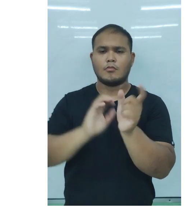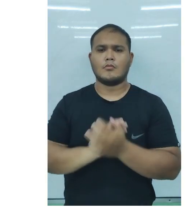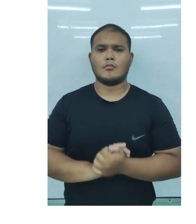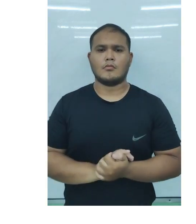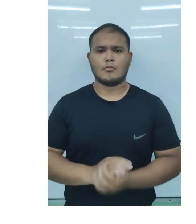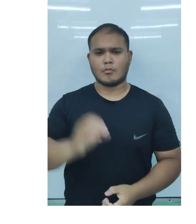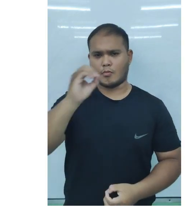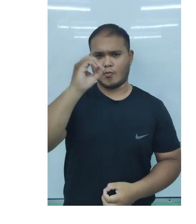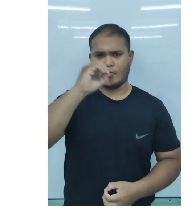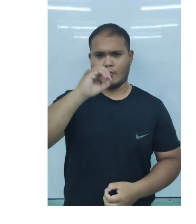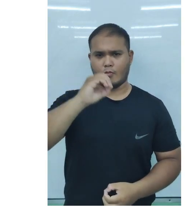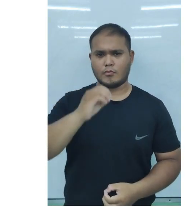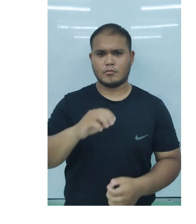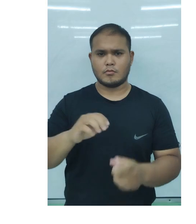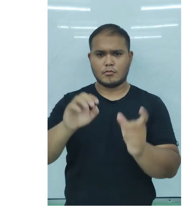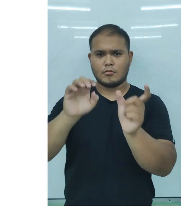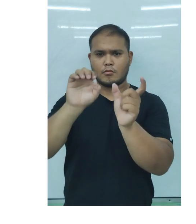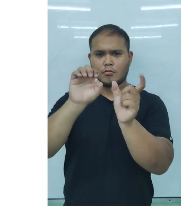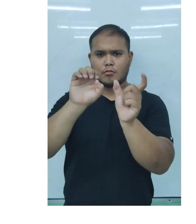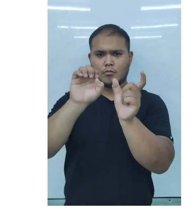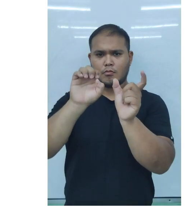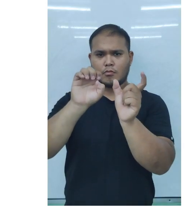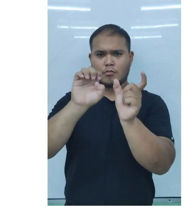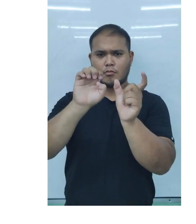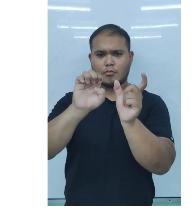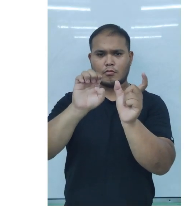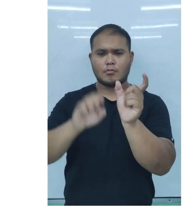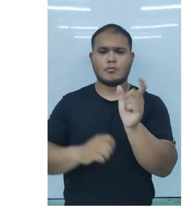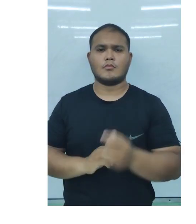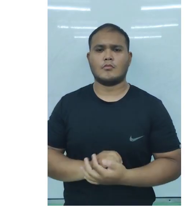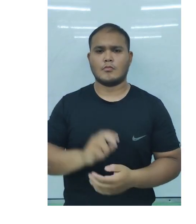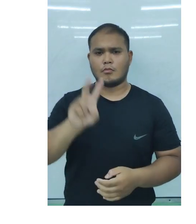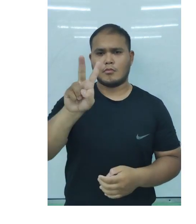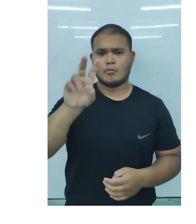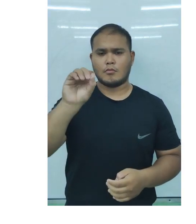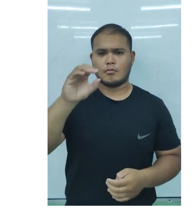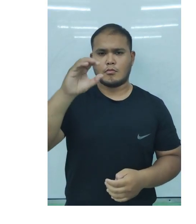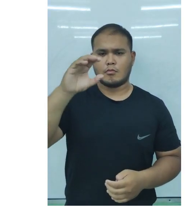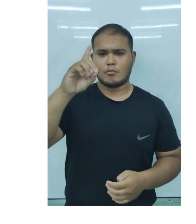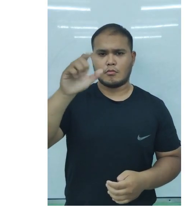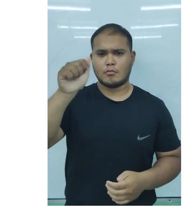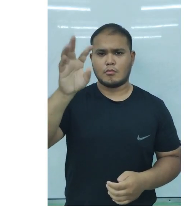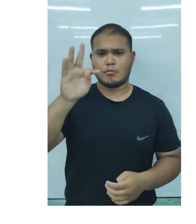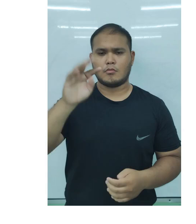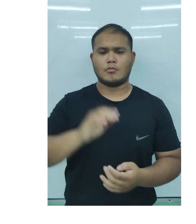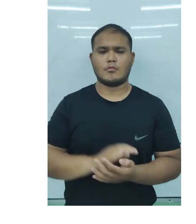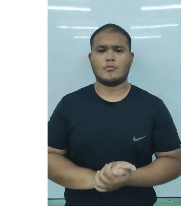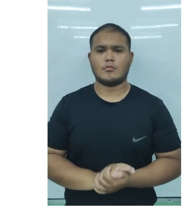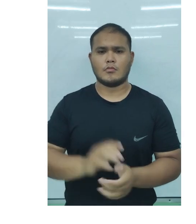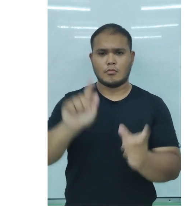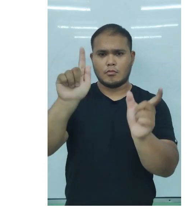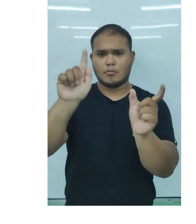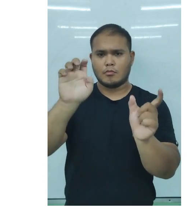No nominativo, vocativo e acusativo. No genitivo, no masculino,